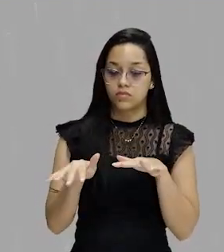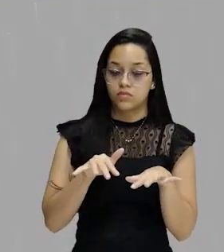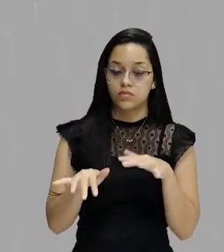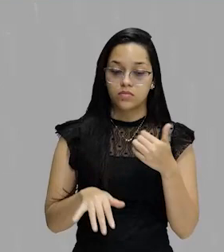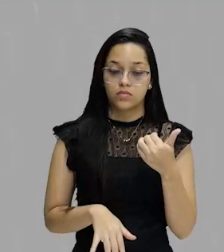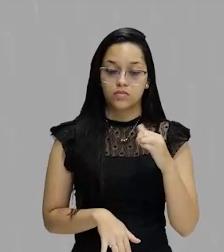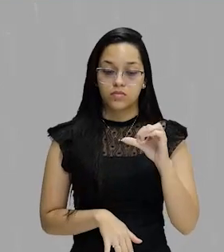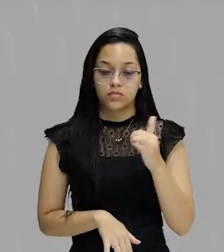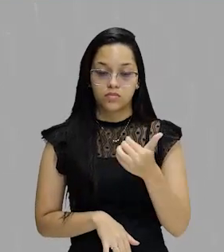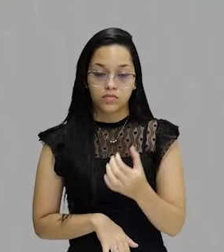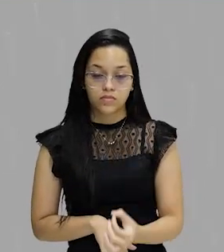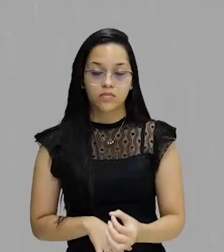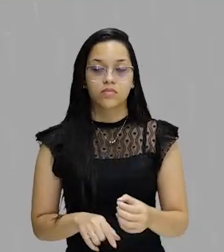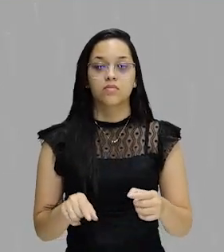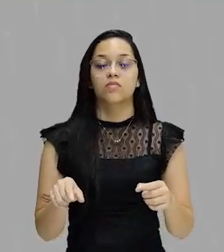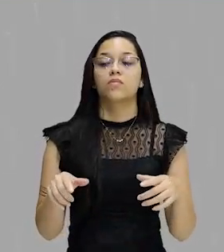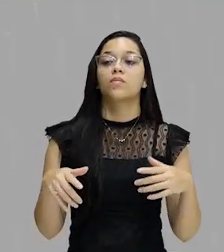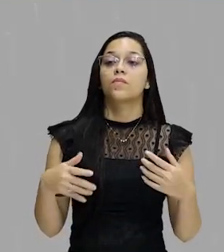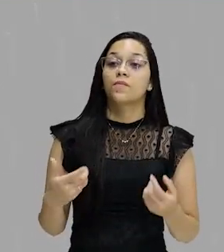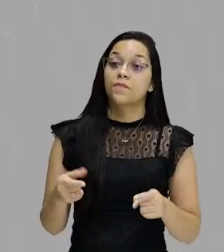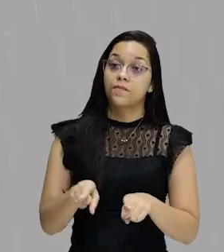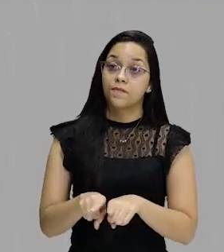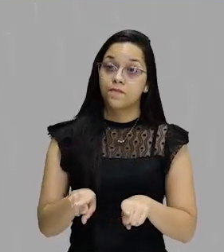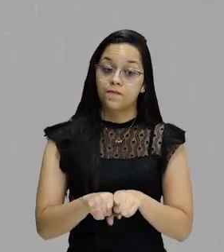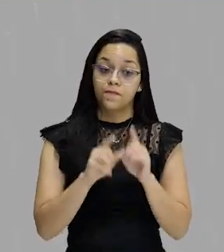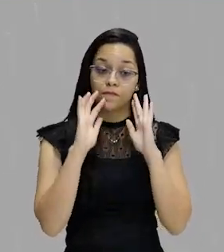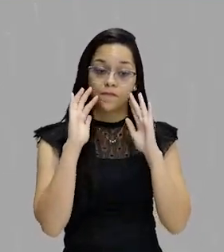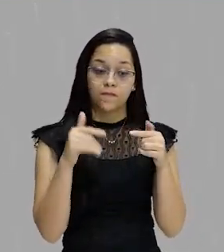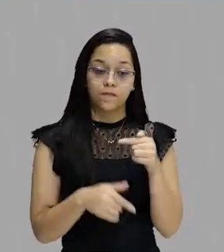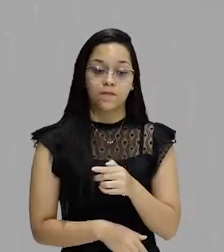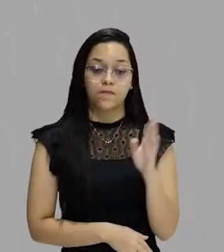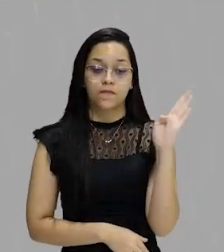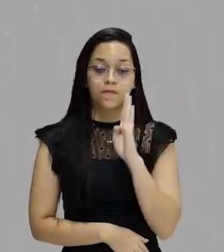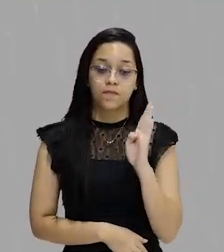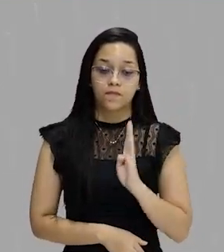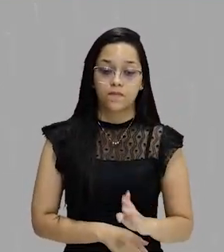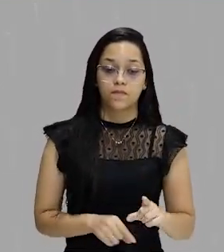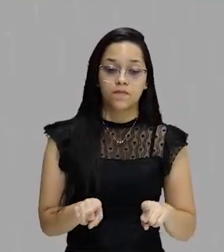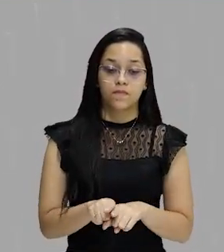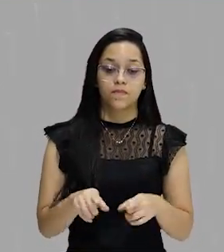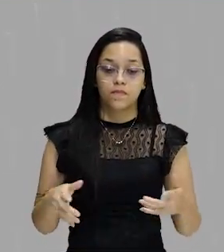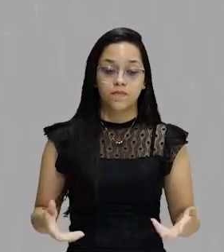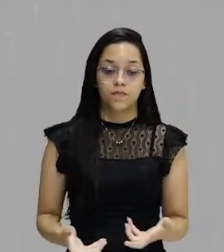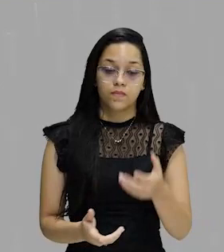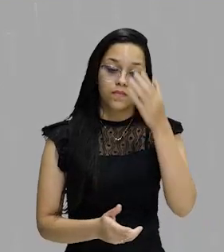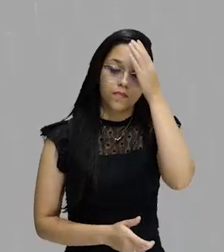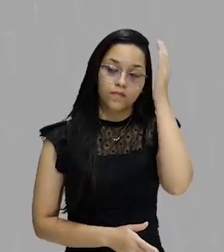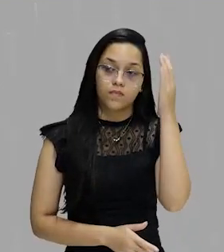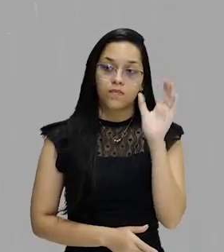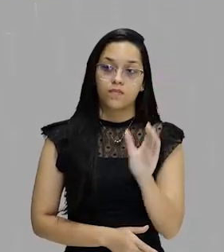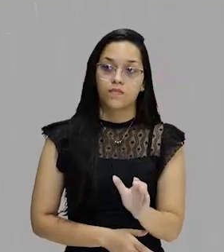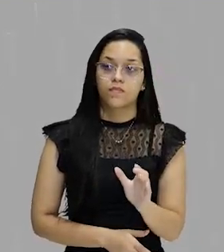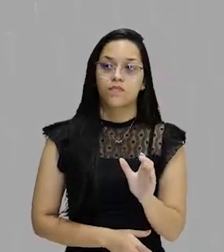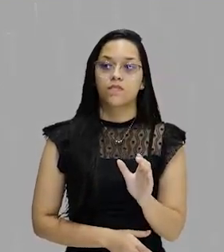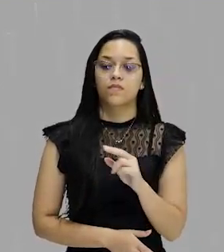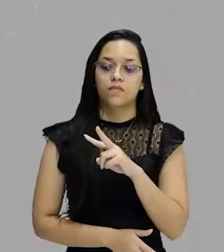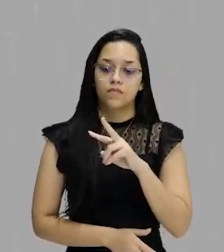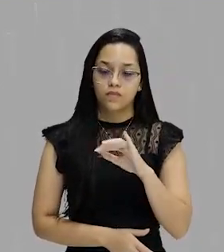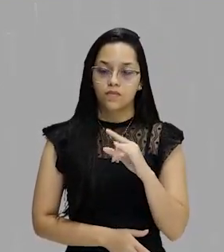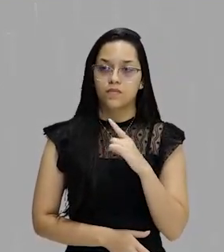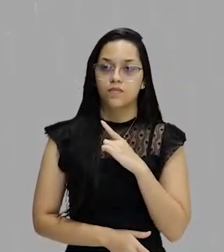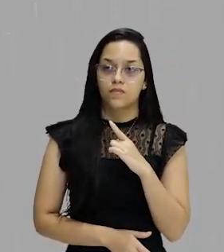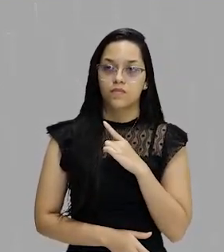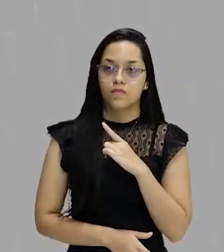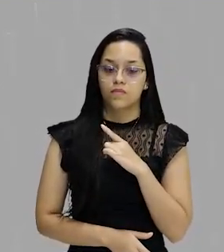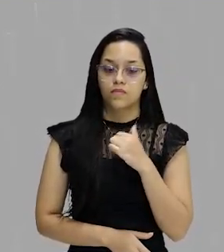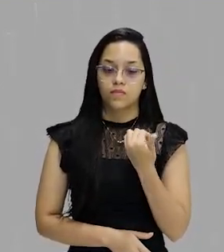de 1960, especificamente aqui no Brasil, e também as manifestações culturais que vão ocorrer